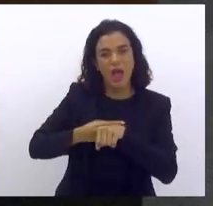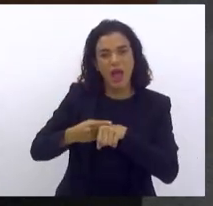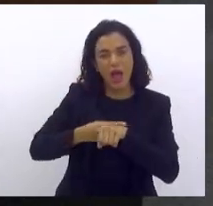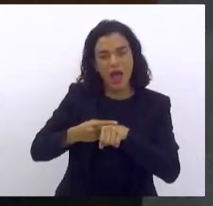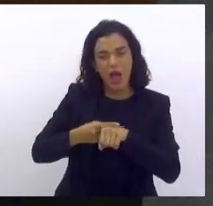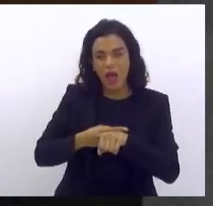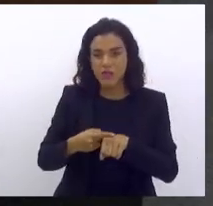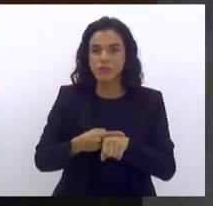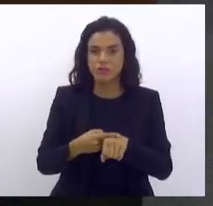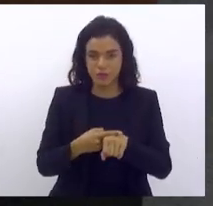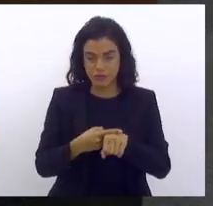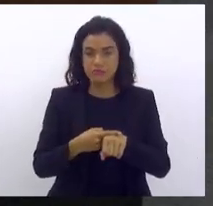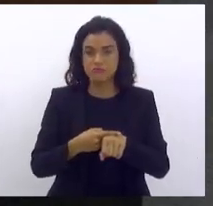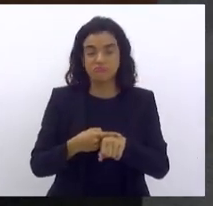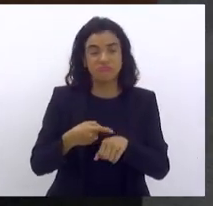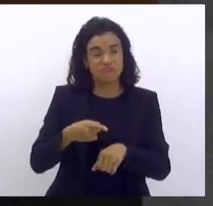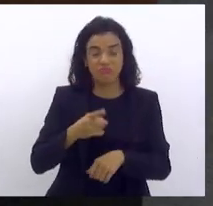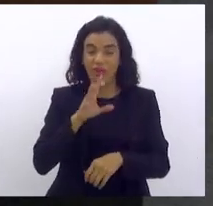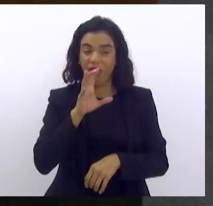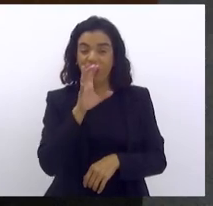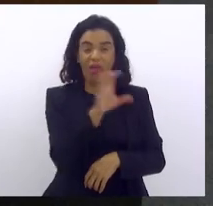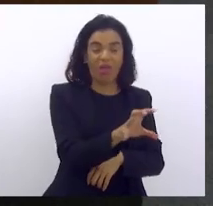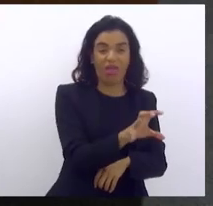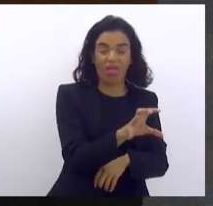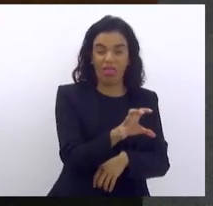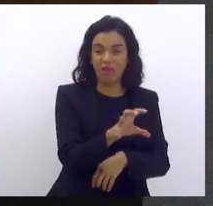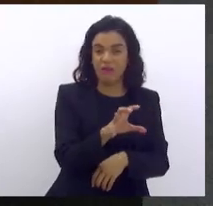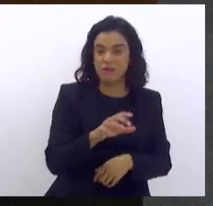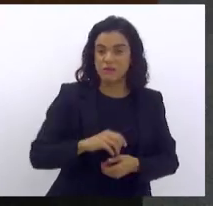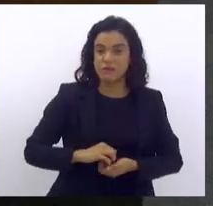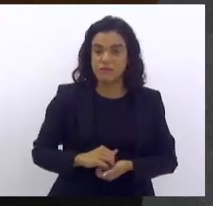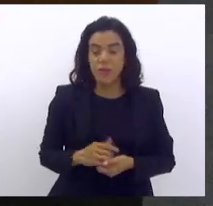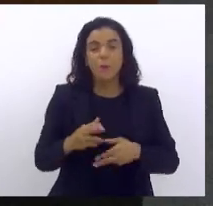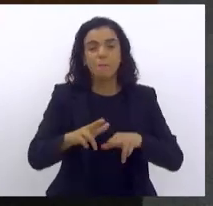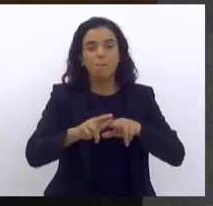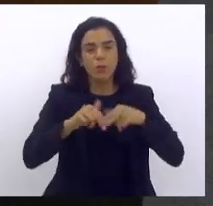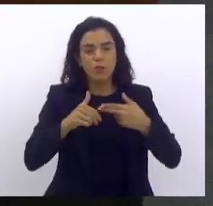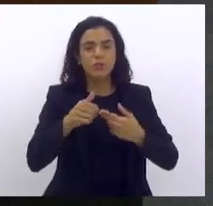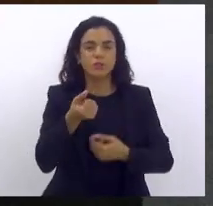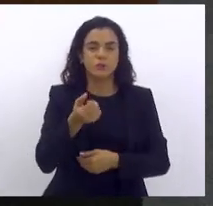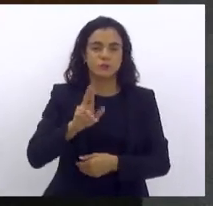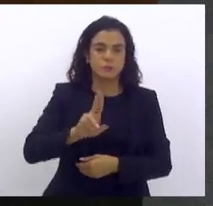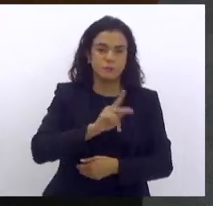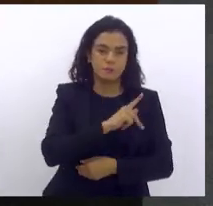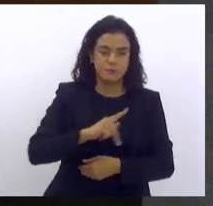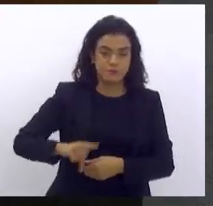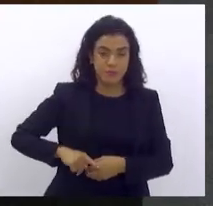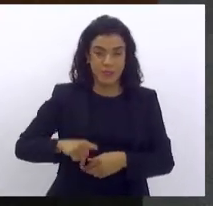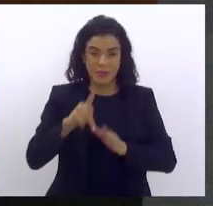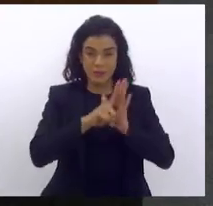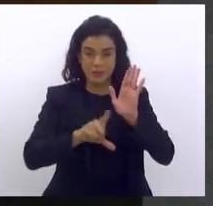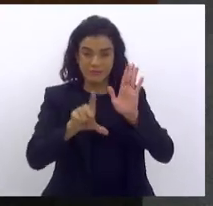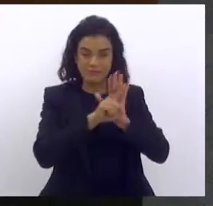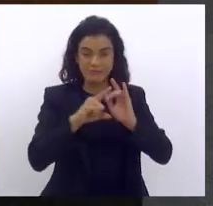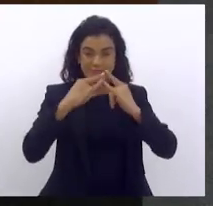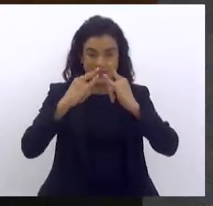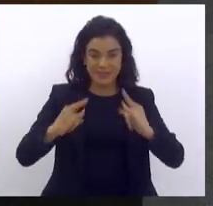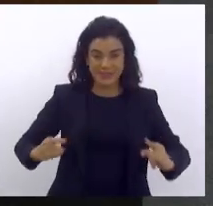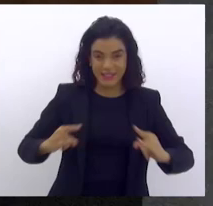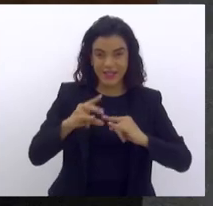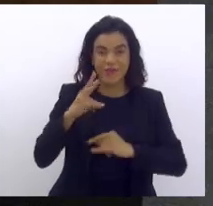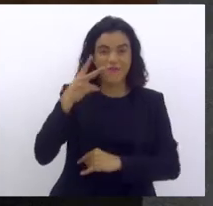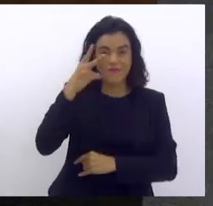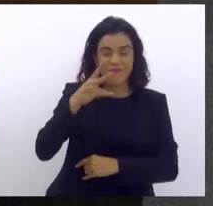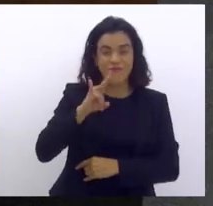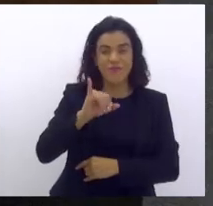e enojadora, para dizer o mínimo, senhor presidente. Então, esse projeto das tendas violetas também